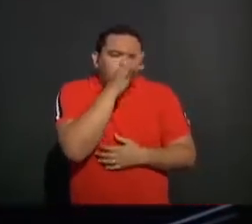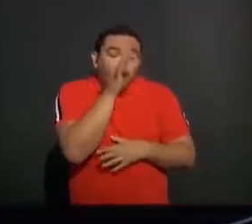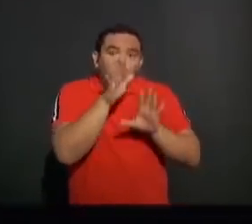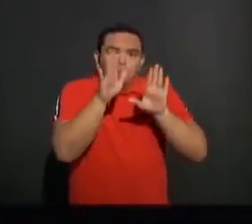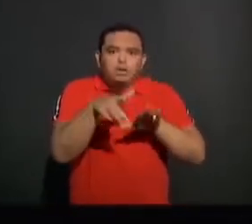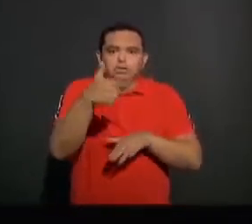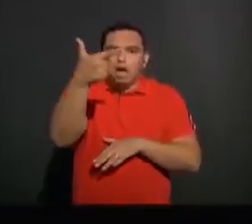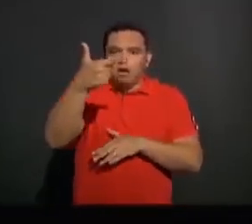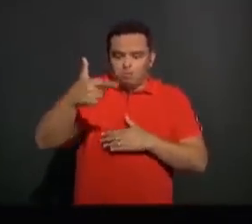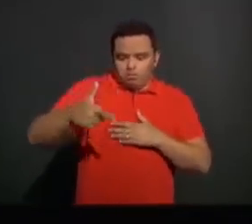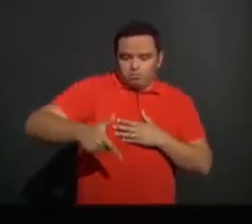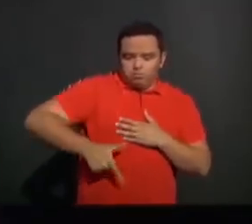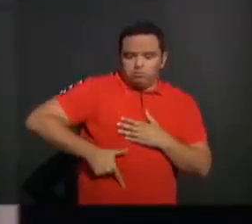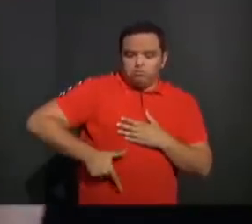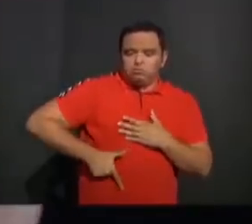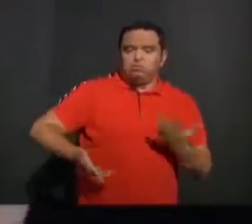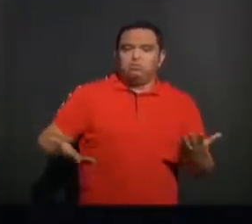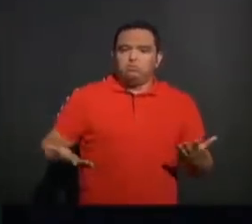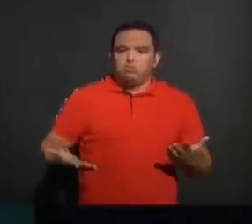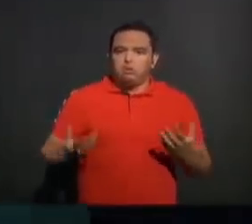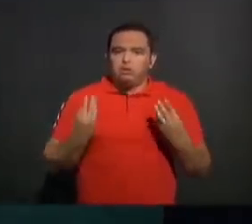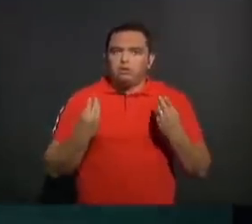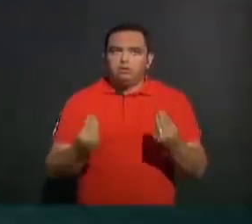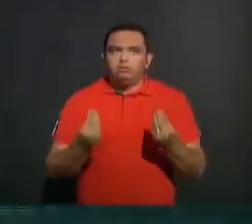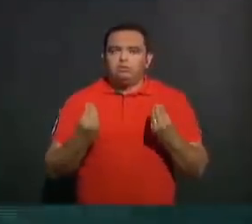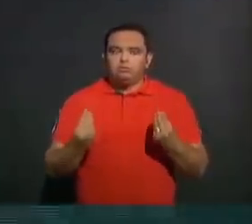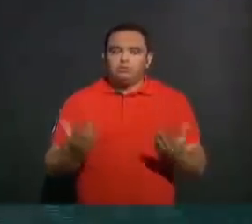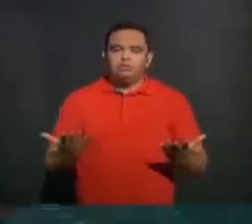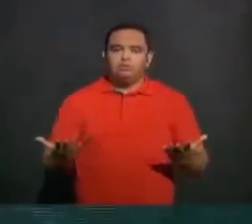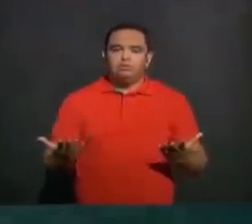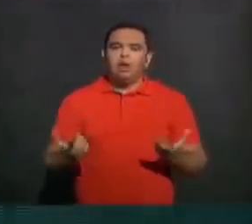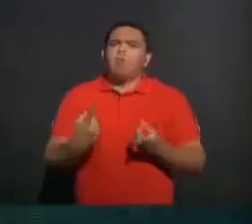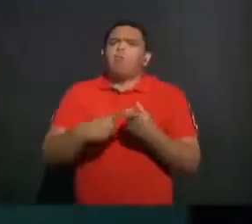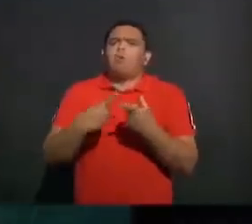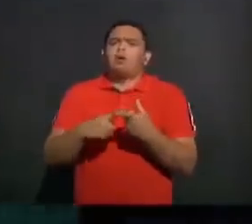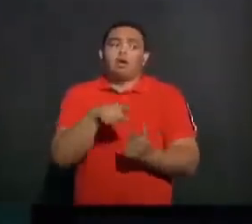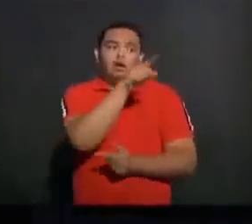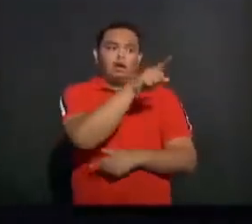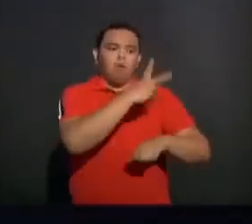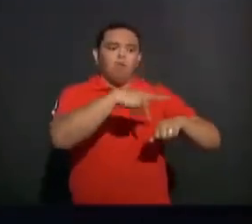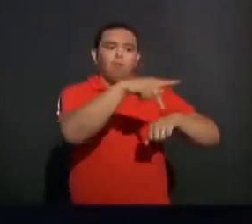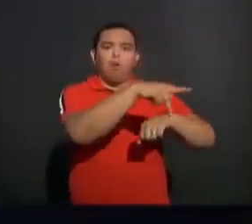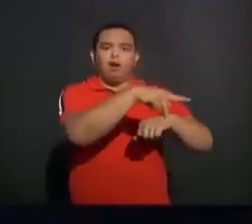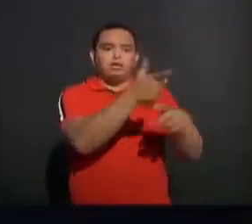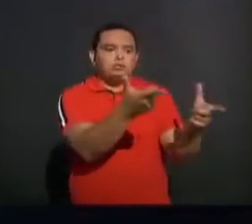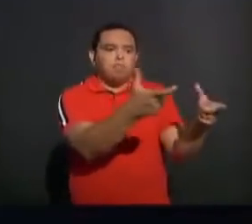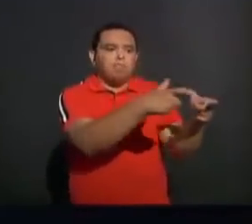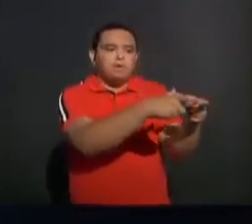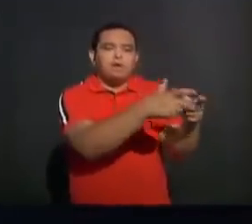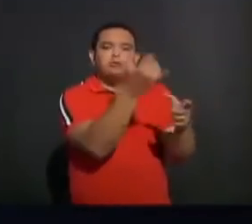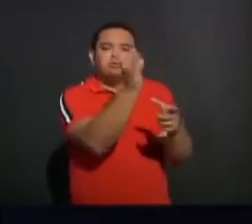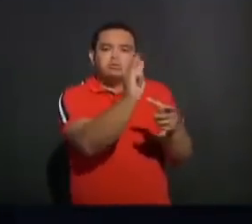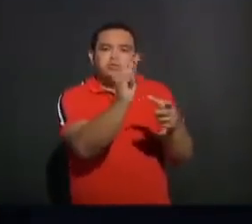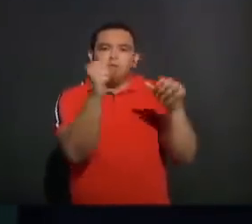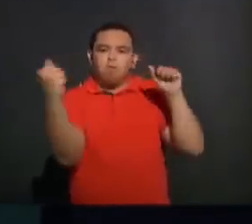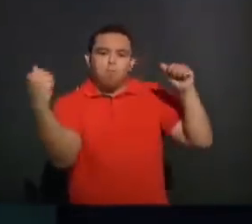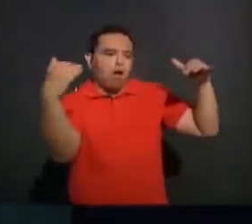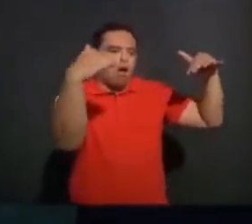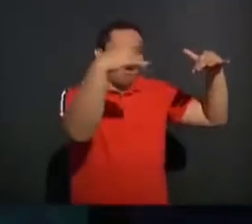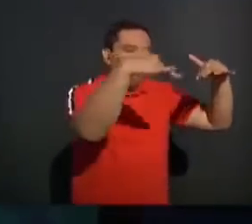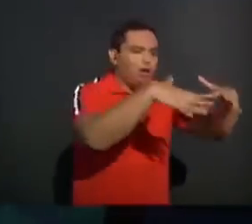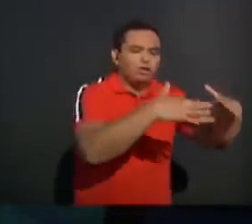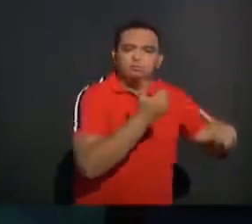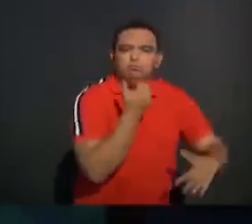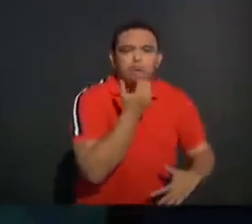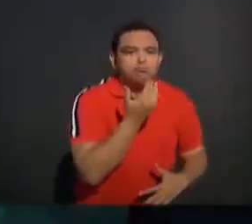M16 desse tamanho, pendurado assim, ó. Sabe por quê? O país é muito pequeno. Se alguém invadir Israel, não dá